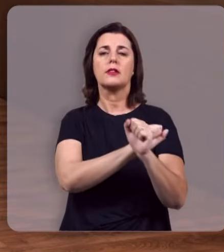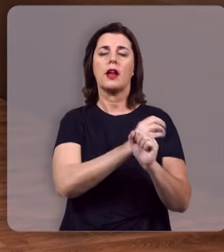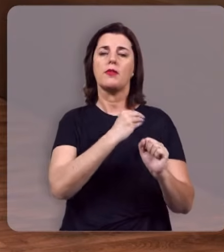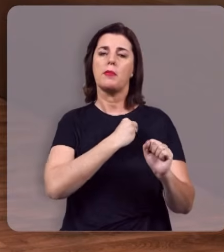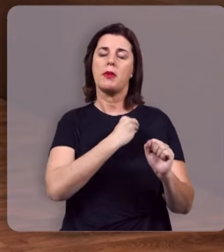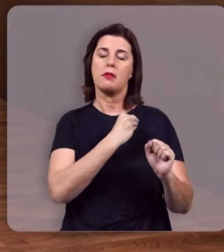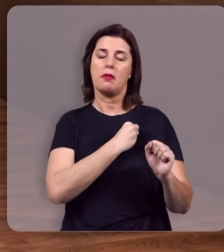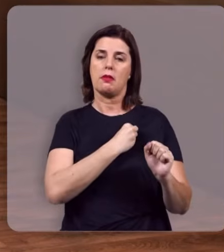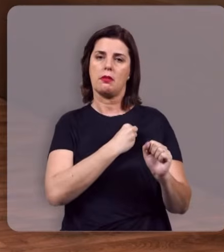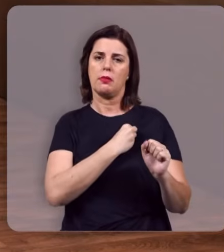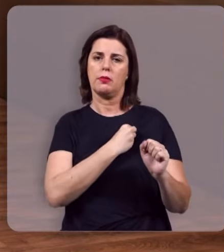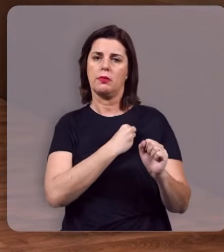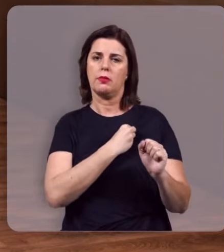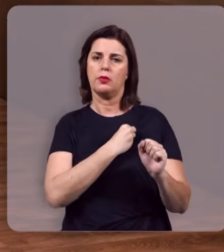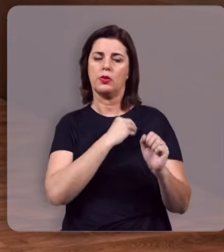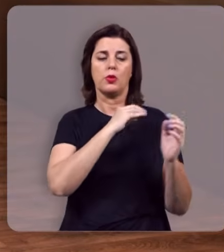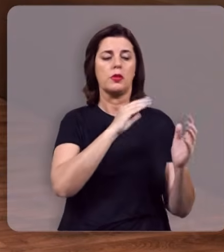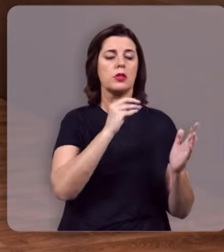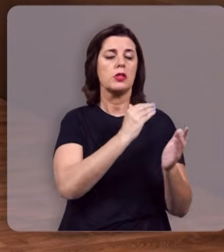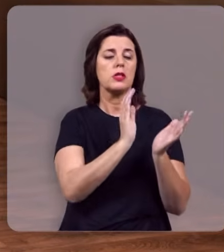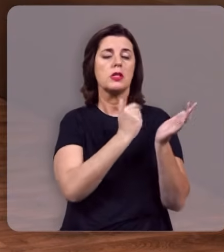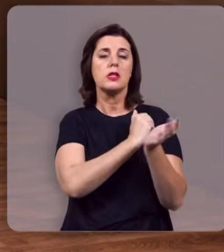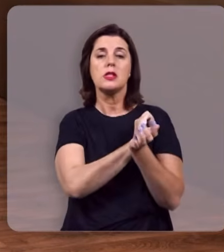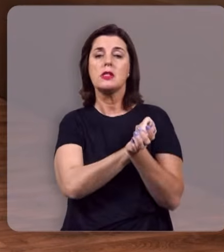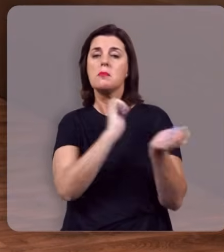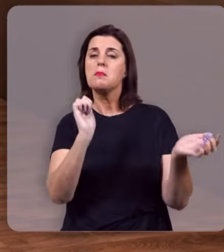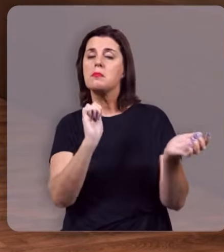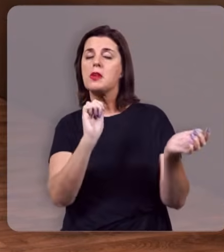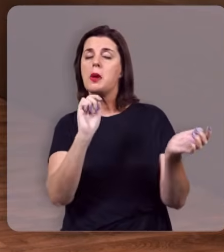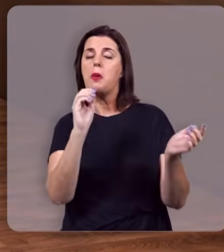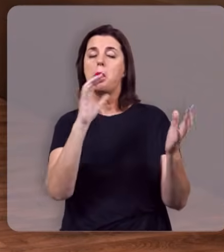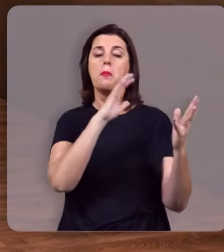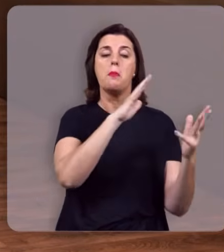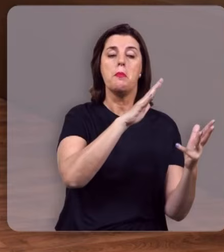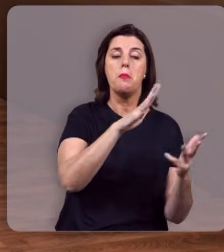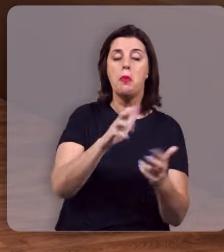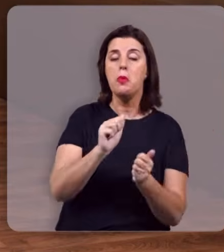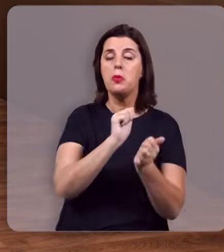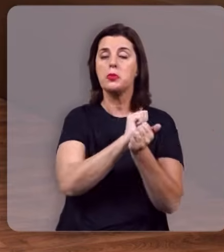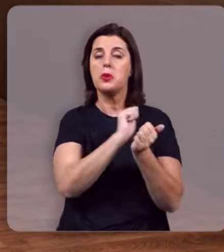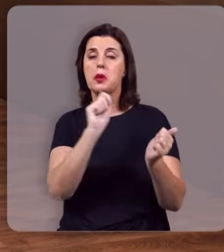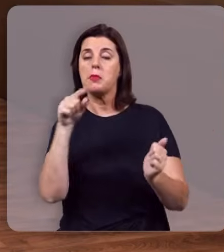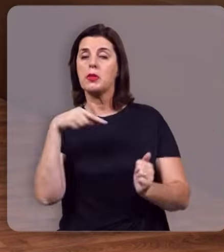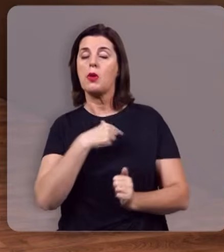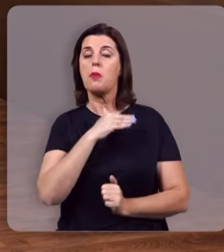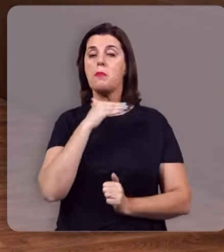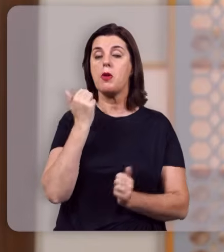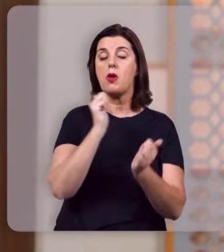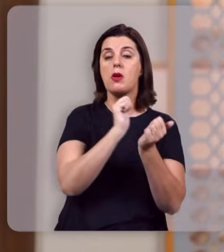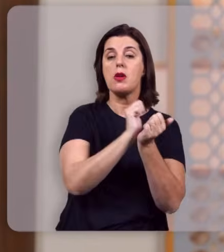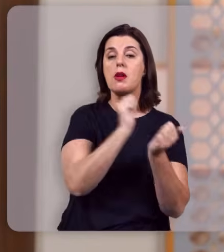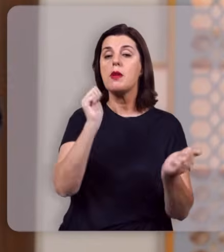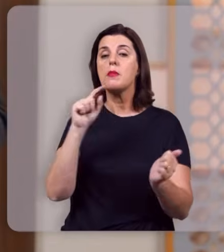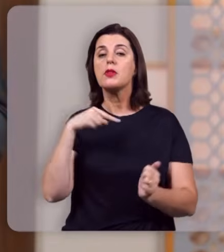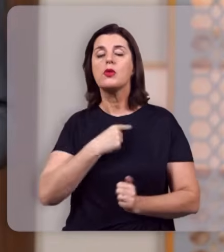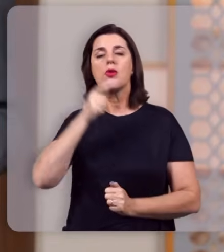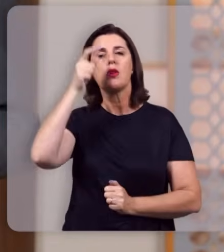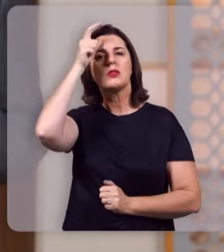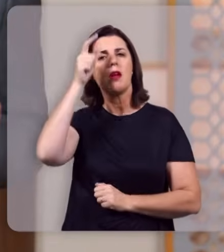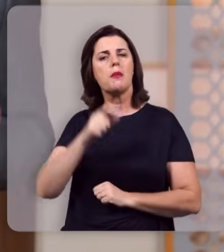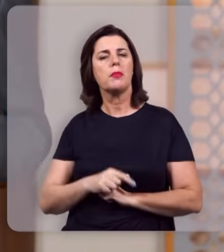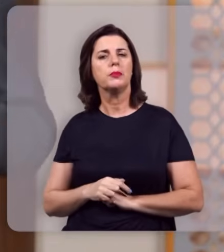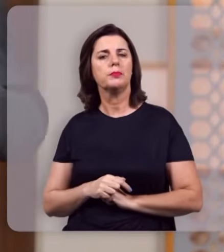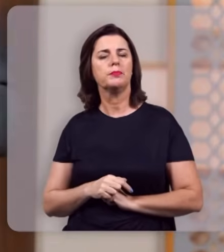do pecado, do mundo, da morte e do diabo. A